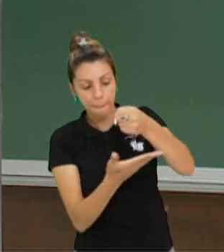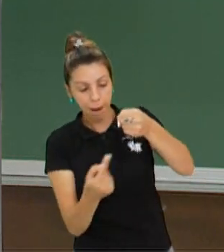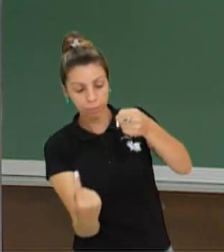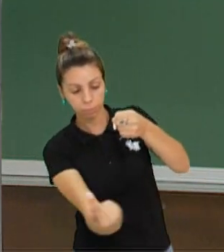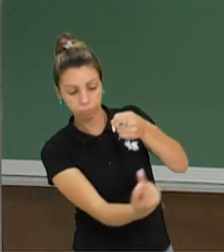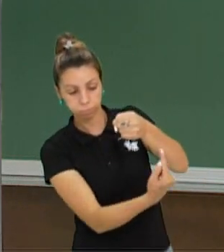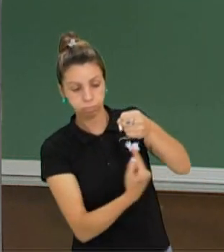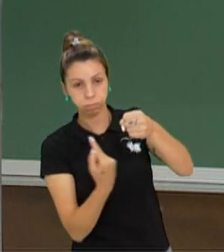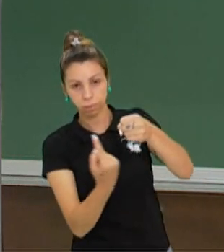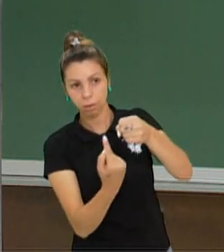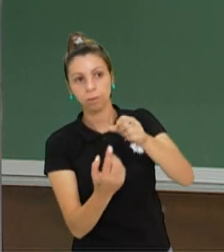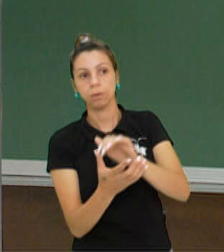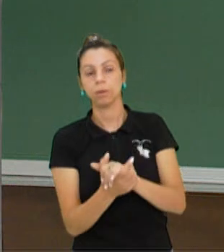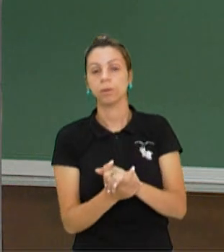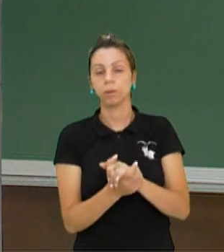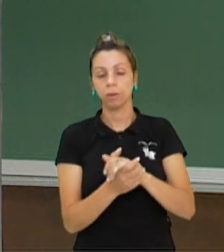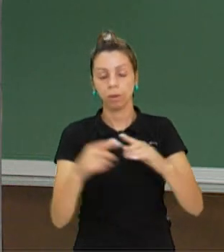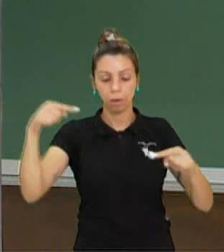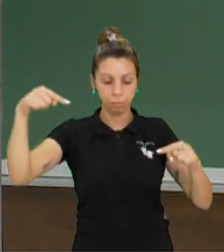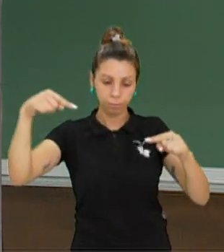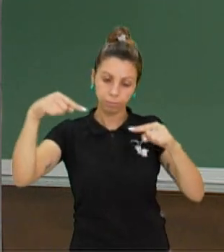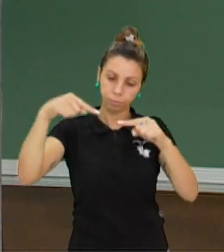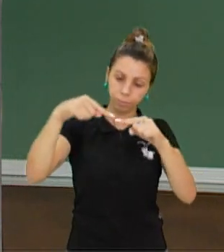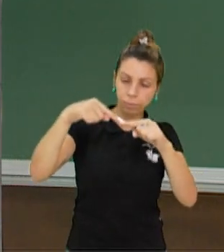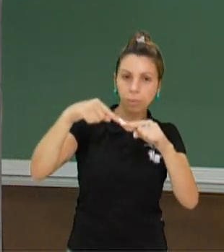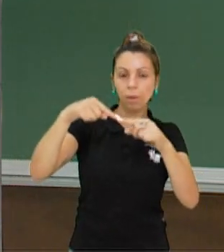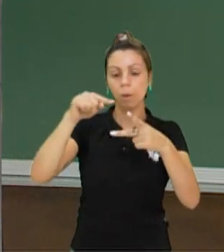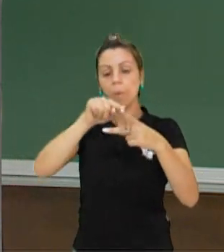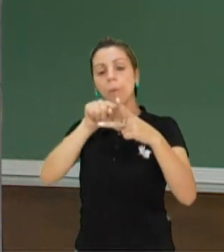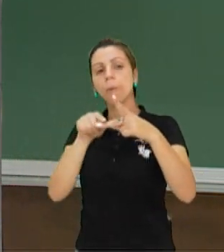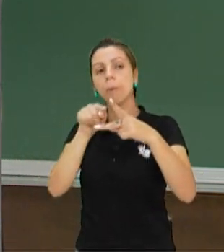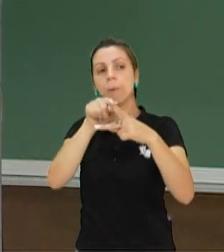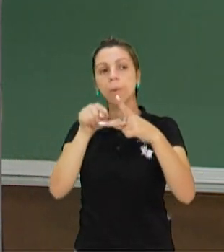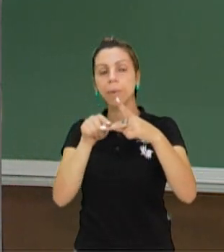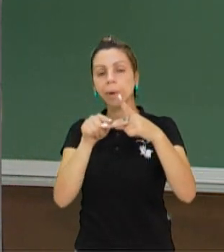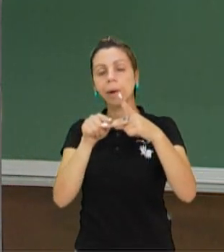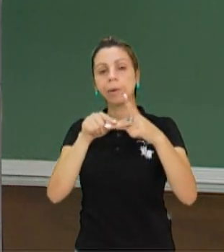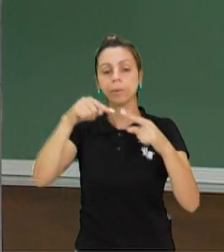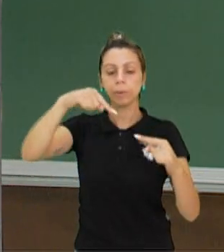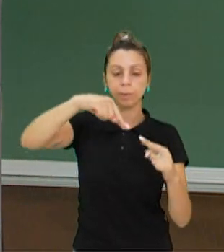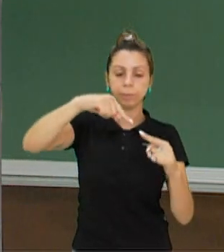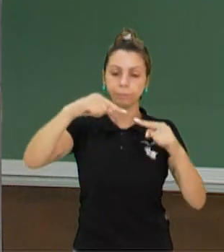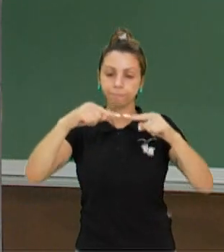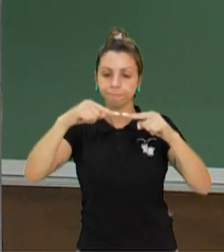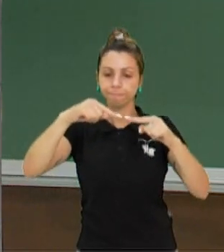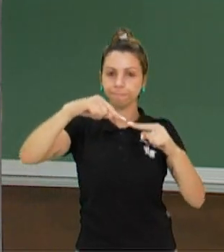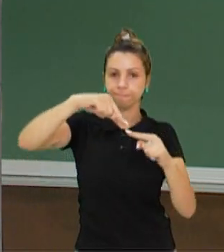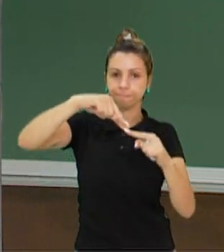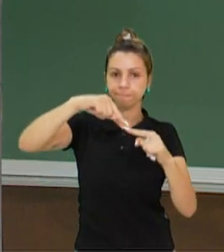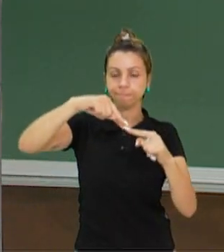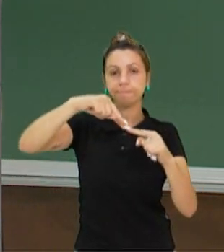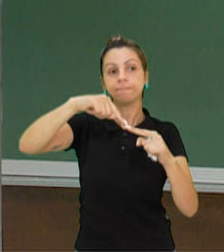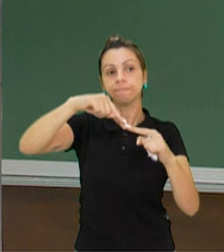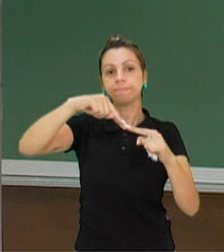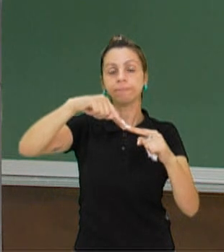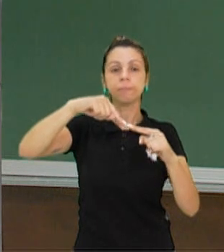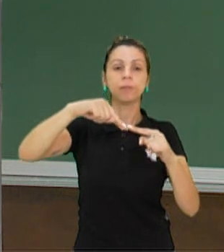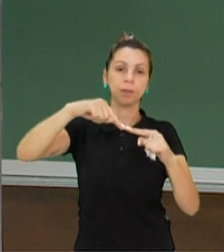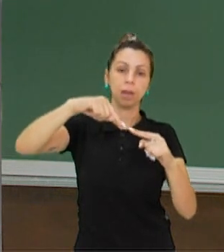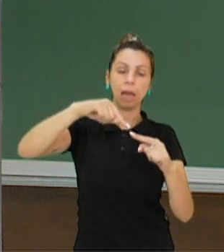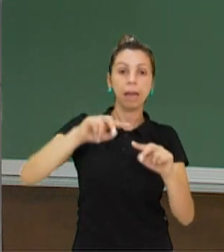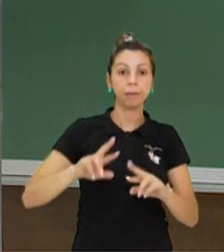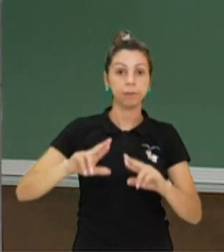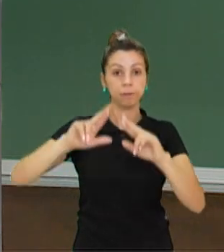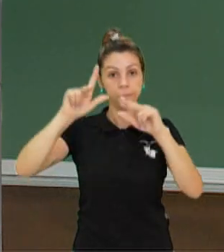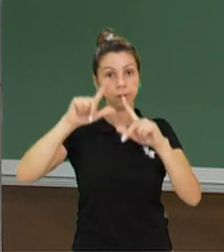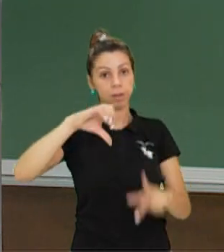ângulo formado, né, com esse eixo e o plano da base, né, onde está o círculo, é um ângulo diferente